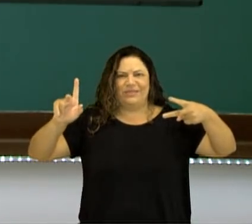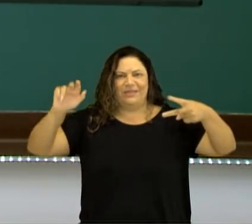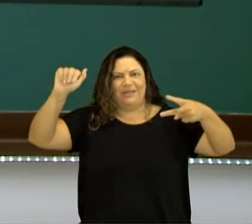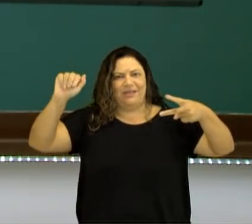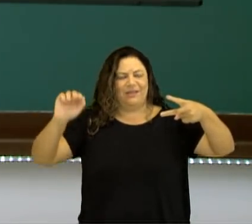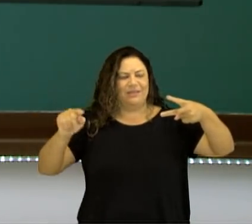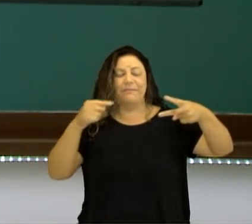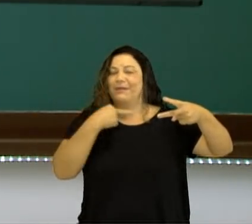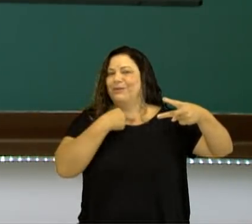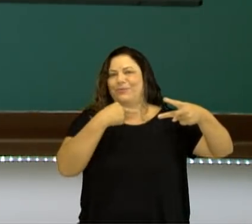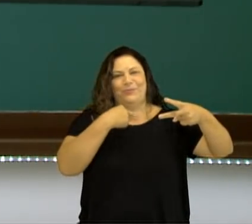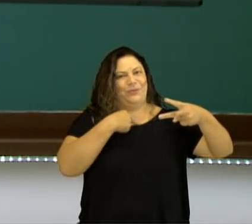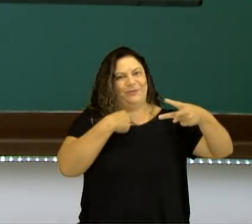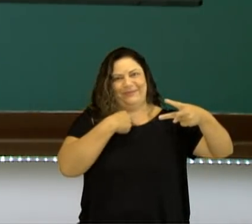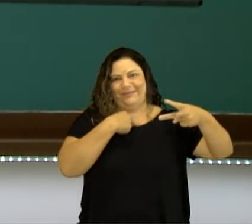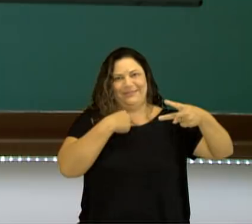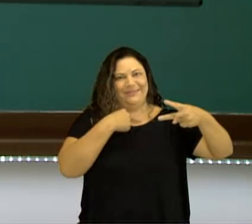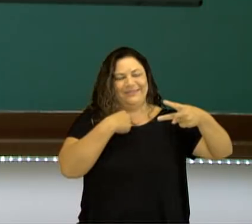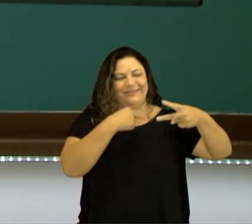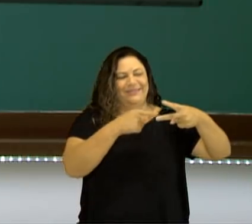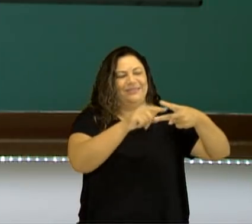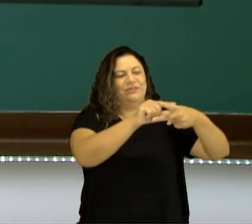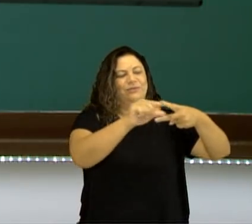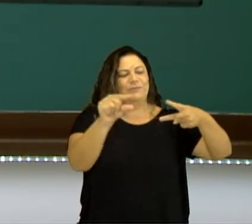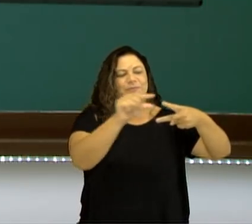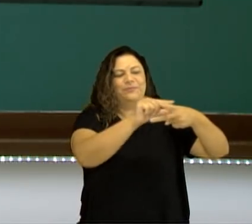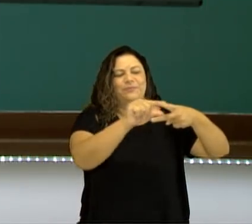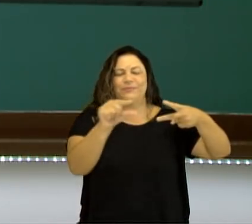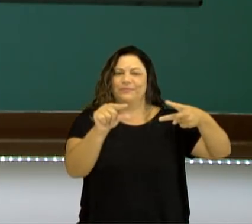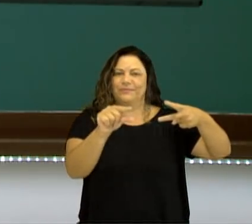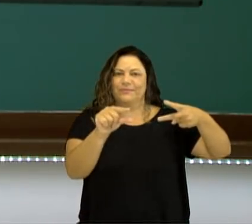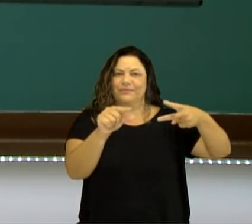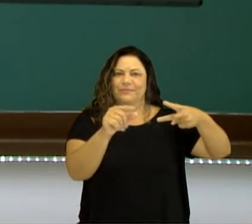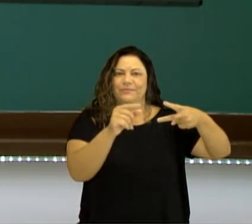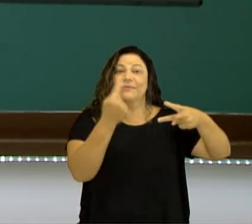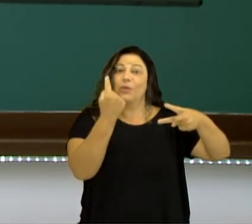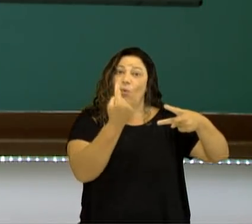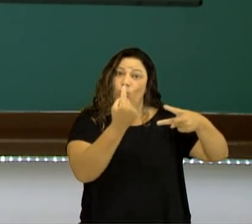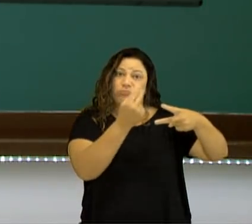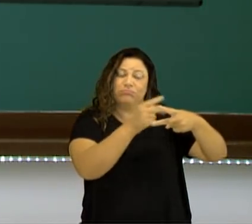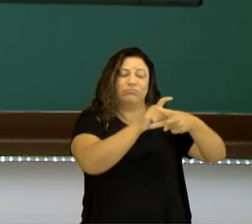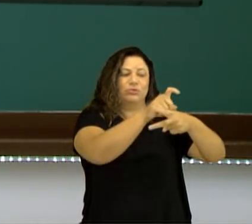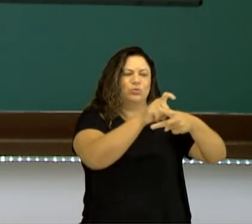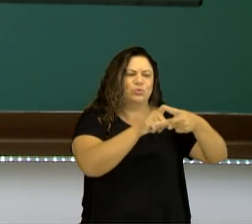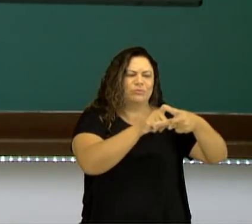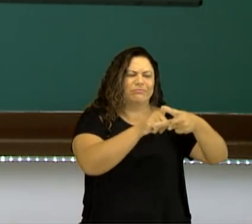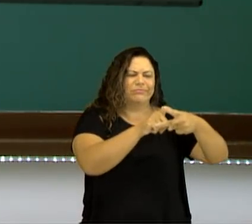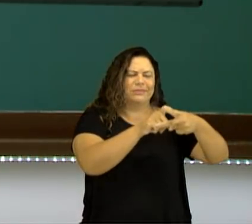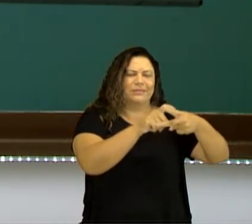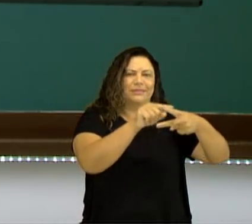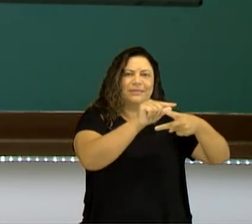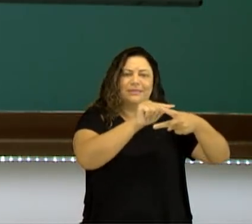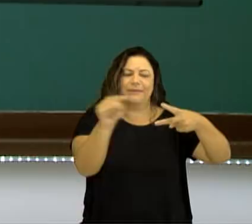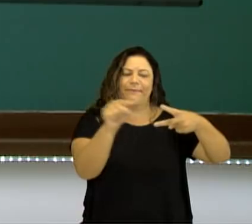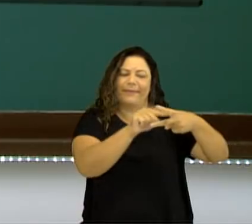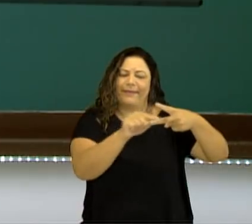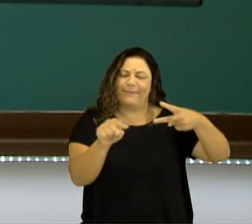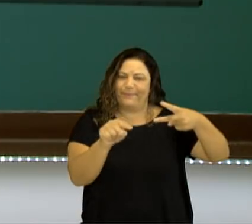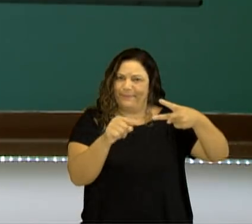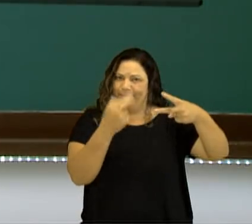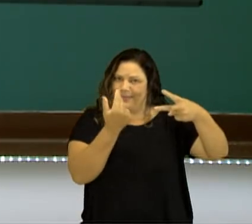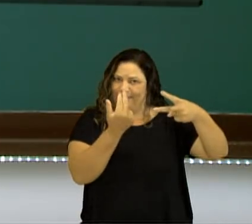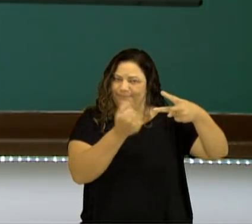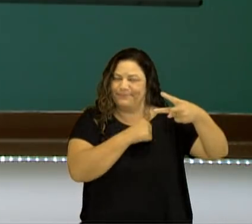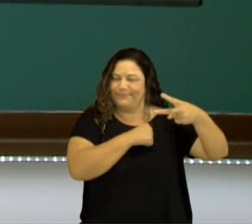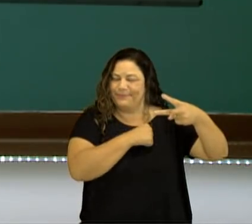ter na partida um valor saindo para dois lugares. Né? Lembra que eu falei anteriormente ali